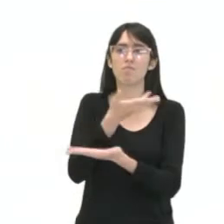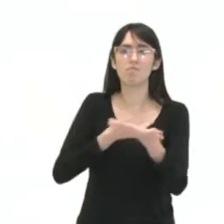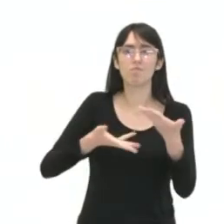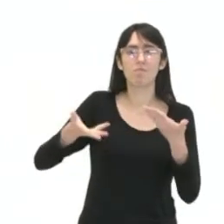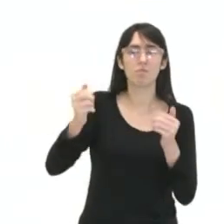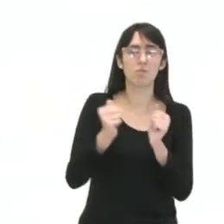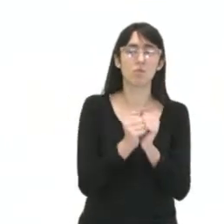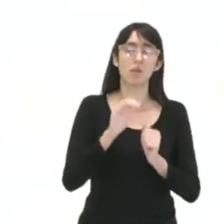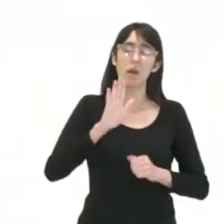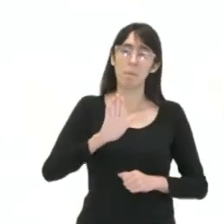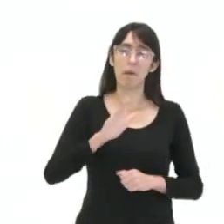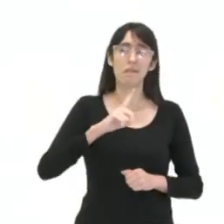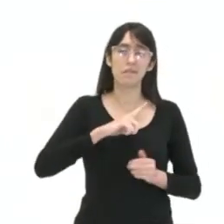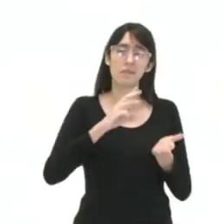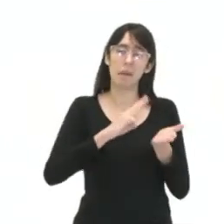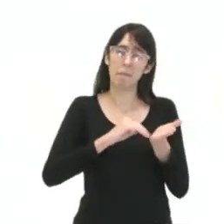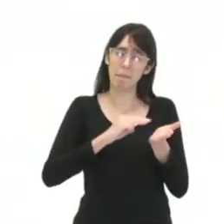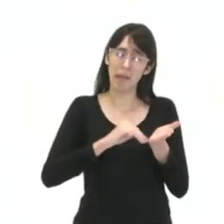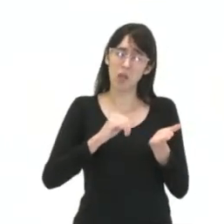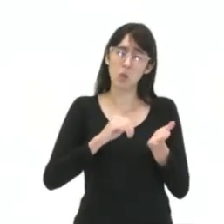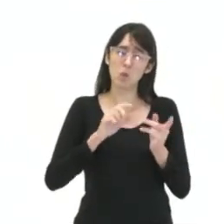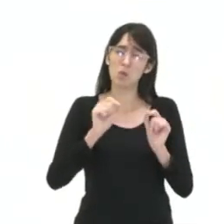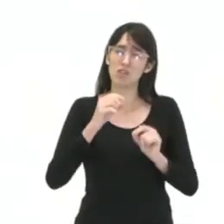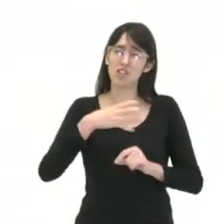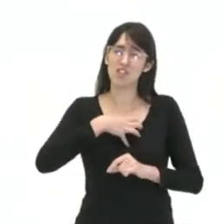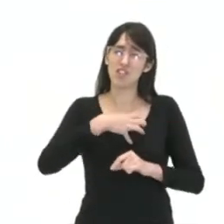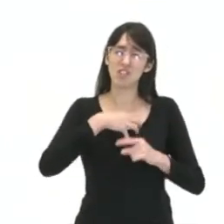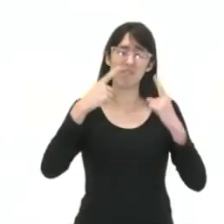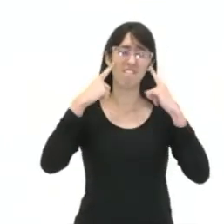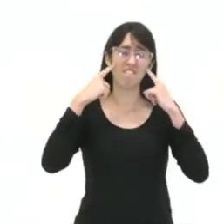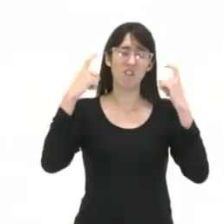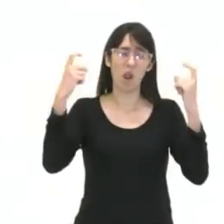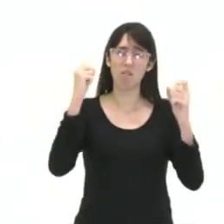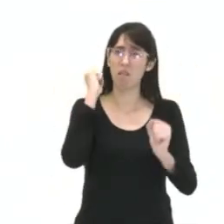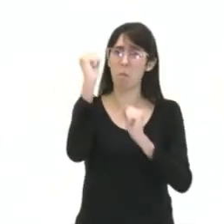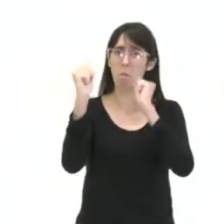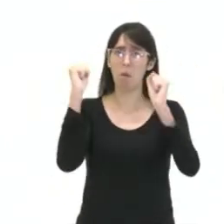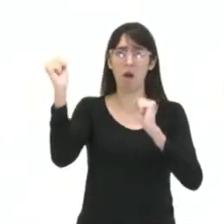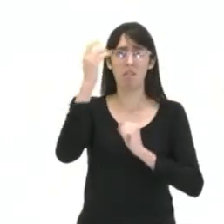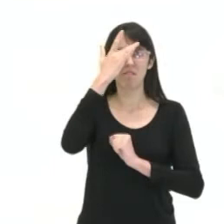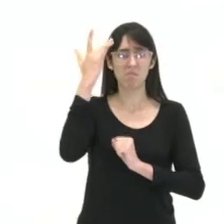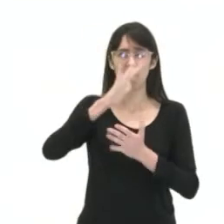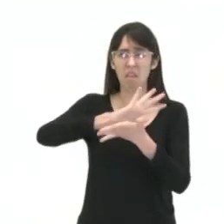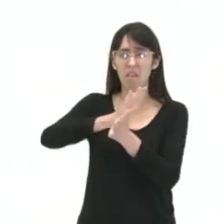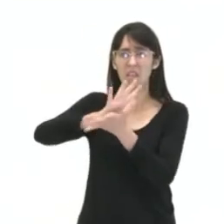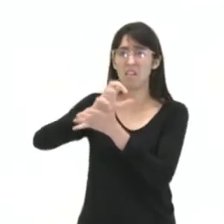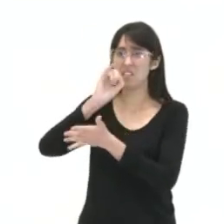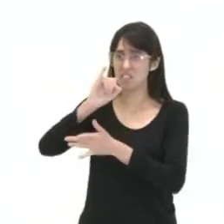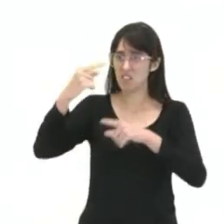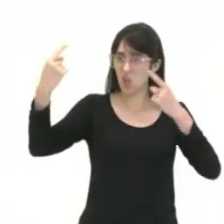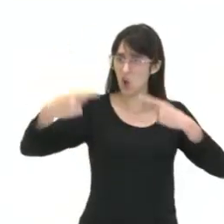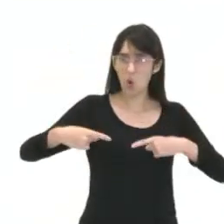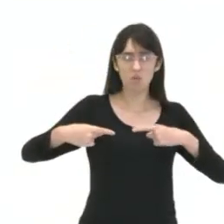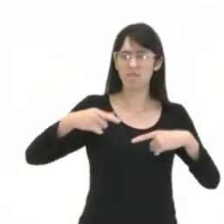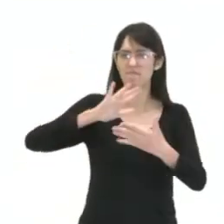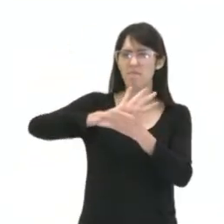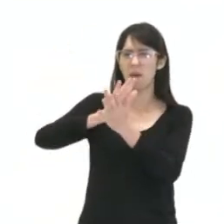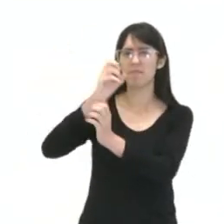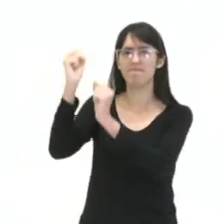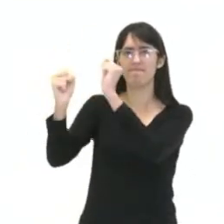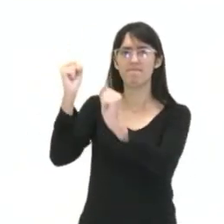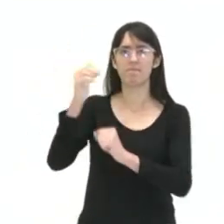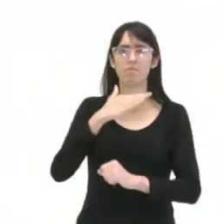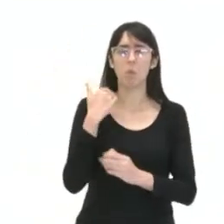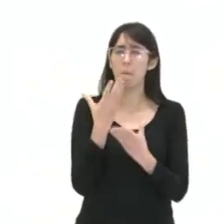usando métodos bastante violentos, literalmente matando as pessoas que se opunham à Revolução. Milhares de